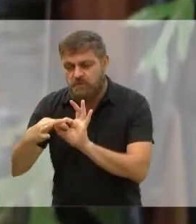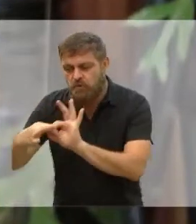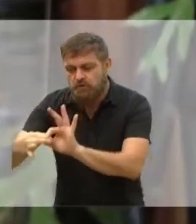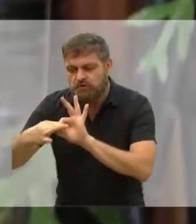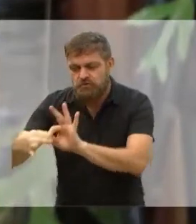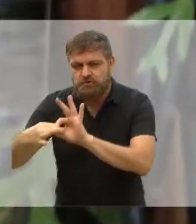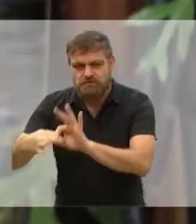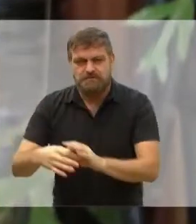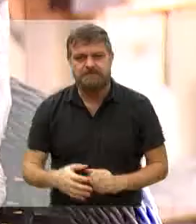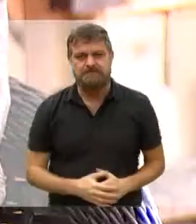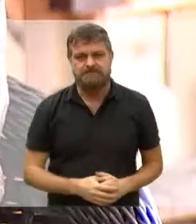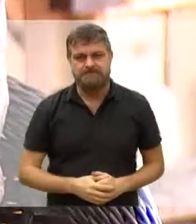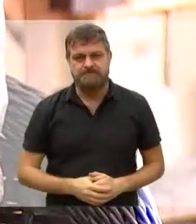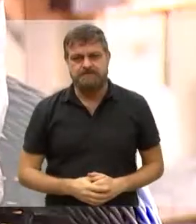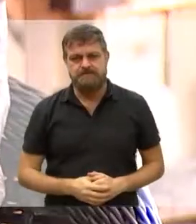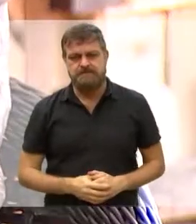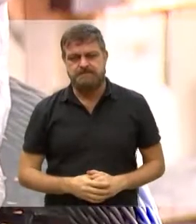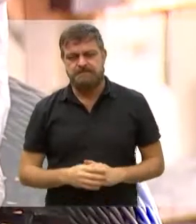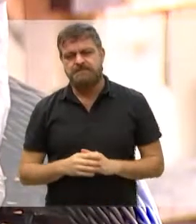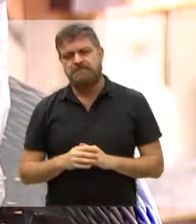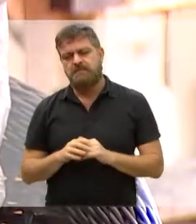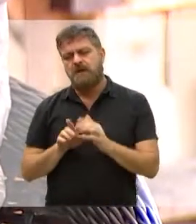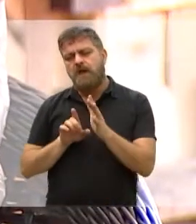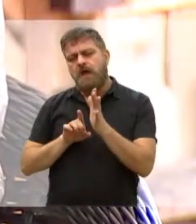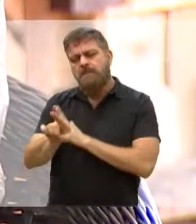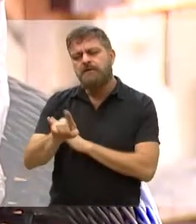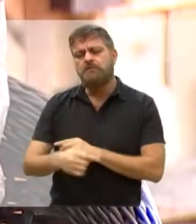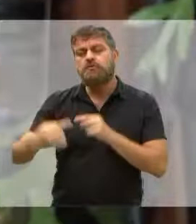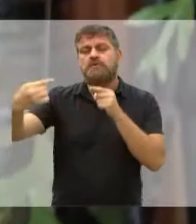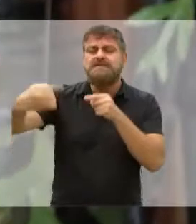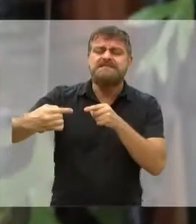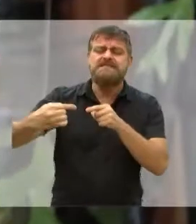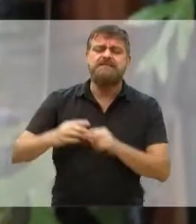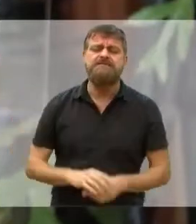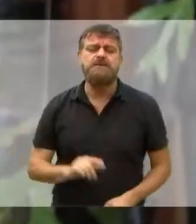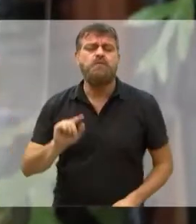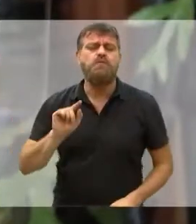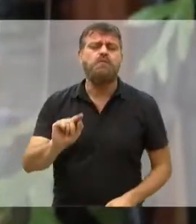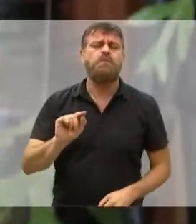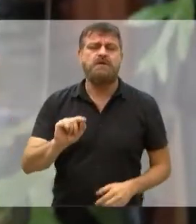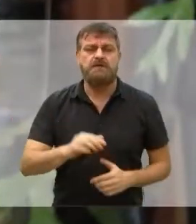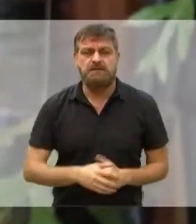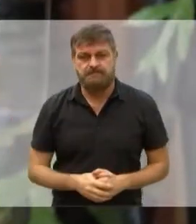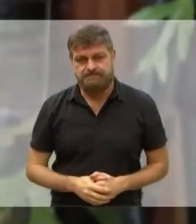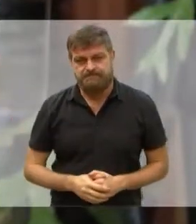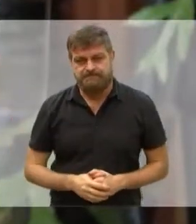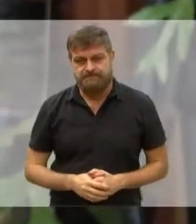com toda certeza. Quais são os principais desafios?